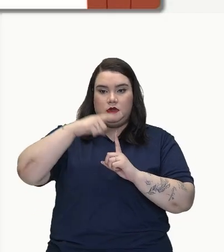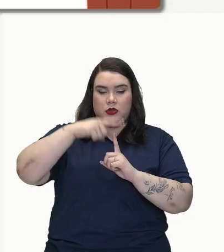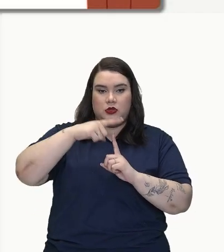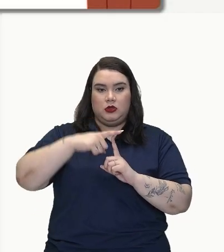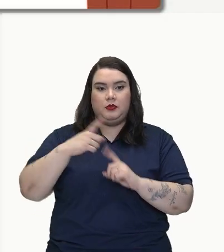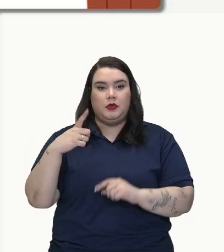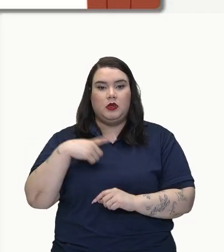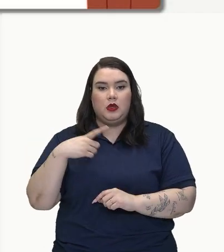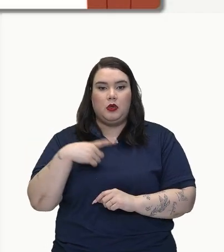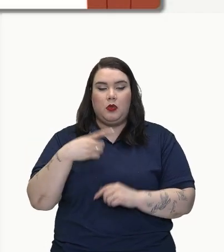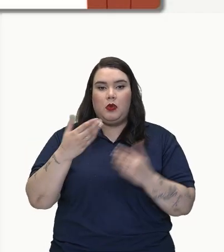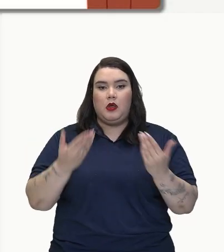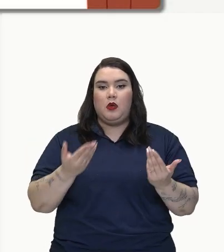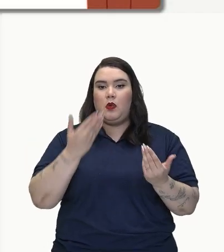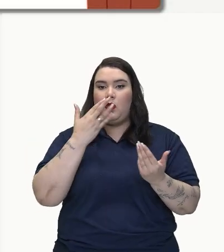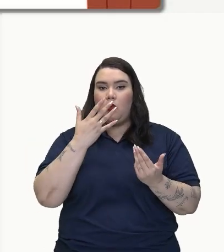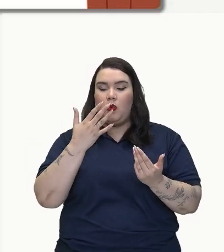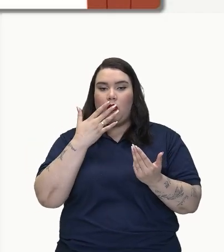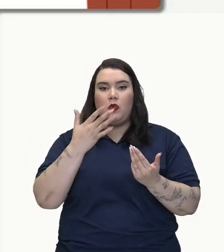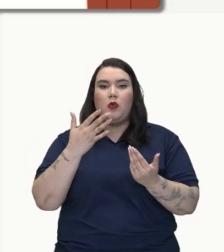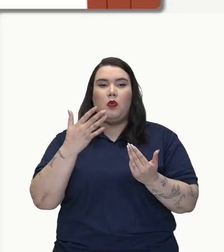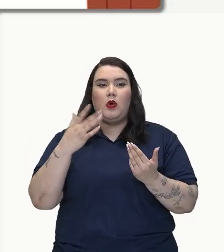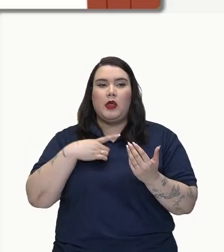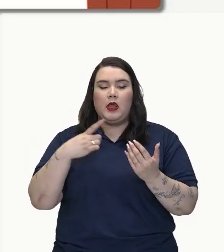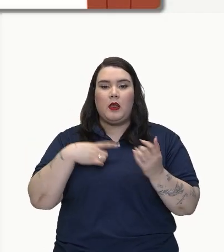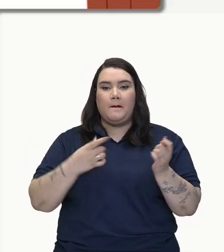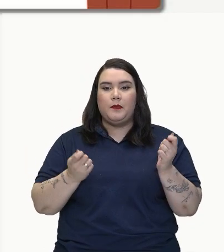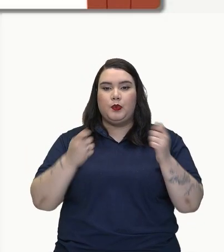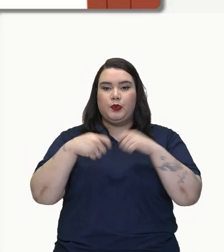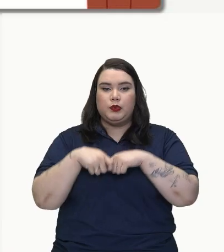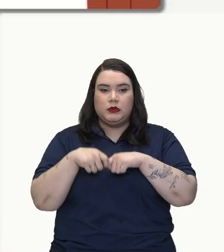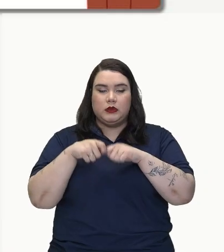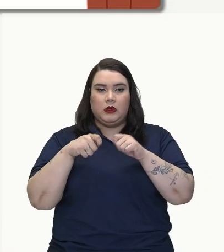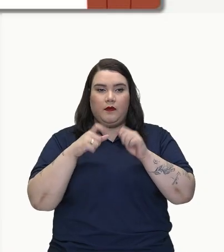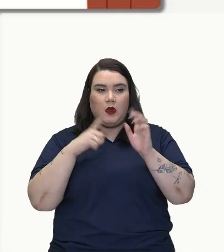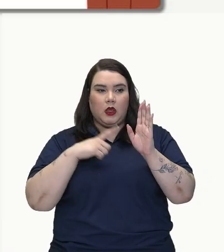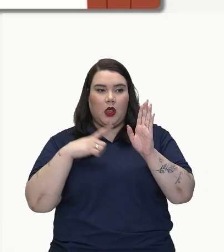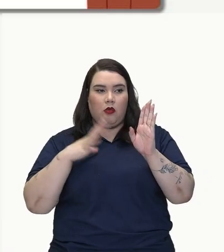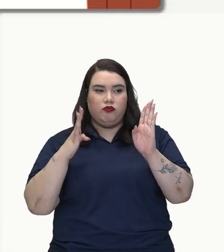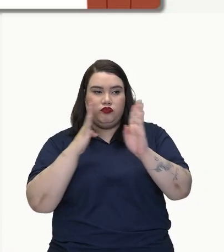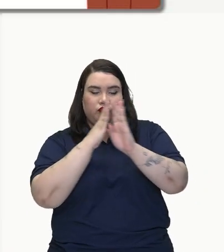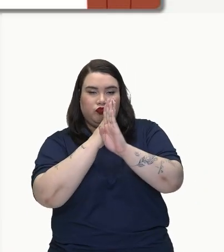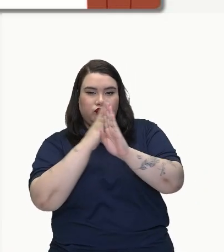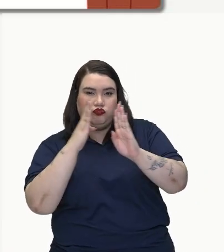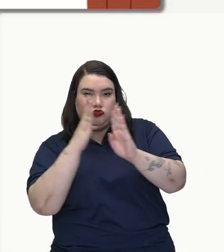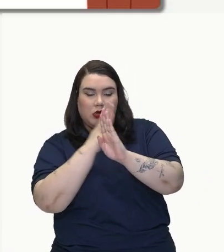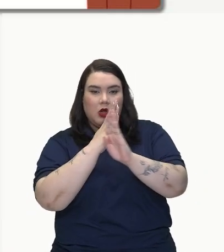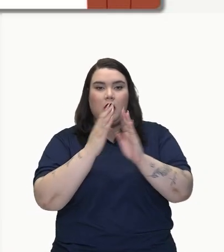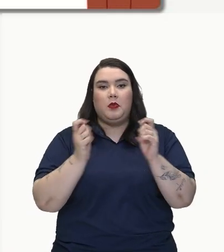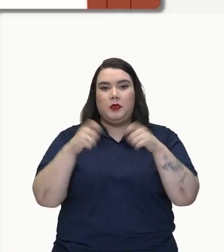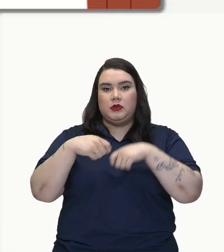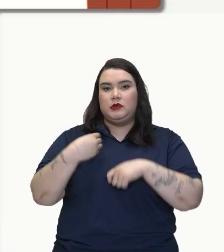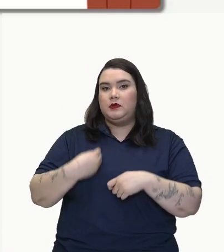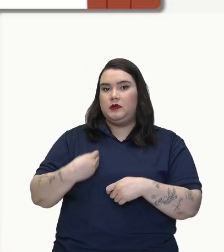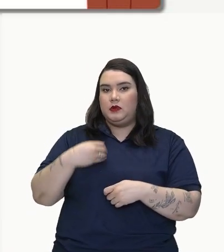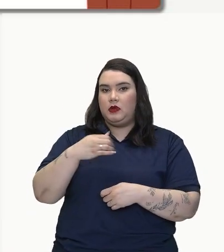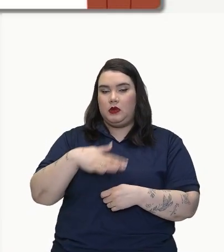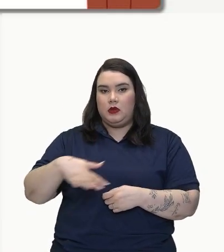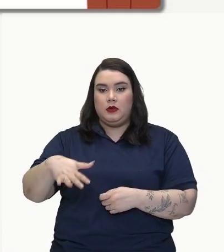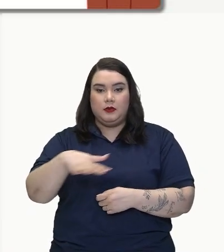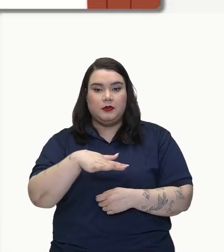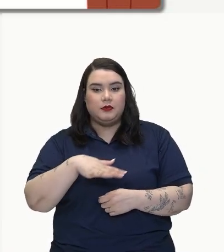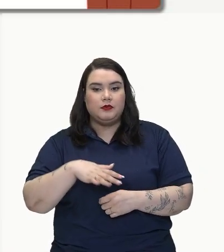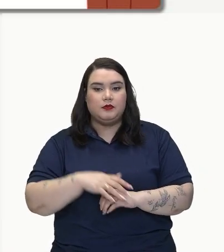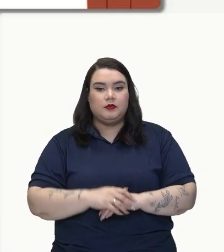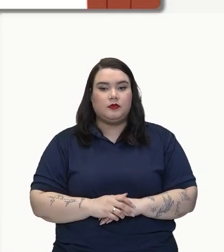tem a coloração, por exemplo, da cor do caule, ela vai conseguir sobreviver mais naquele ambiente, tá certo? E aí,